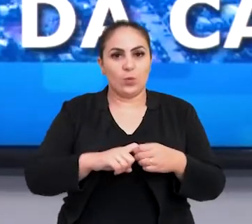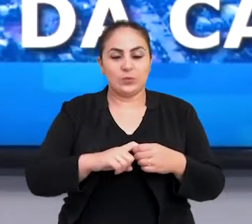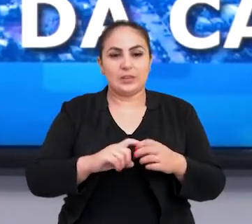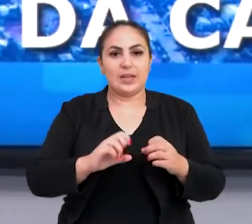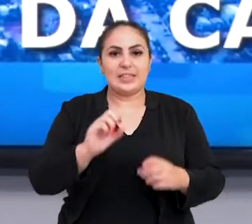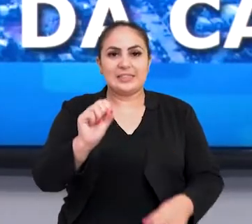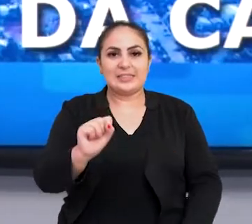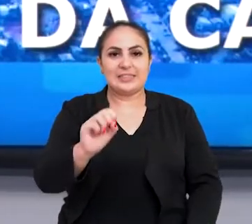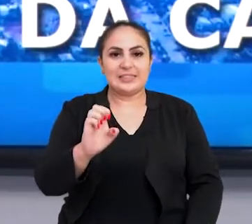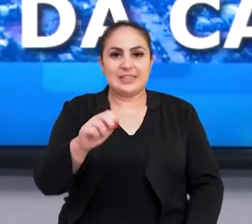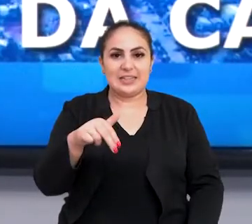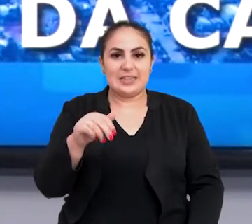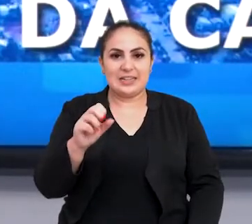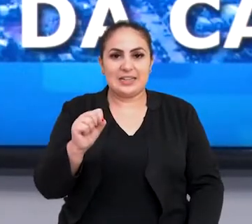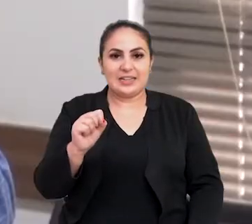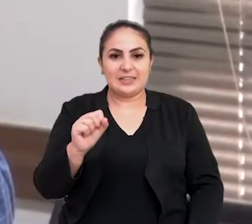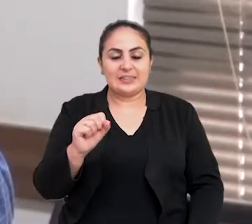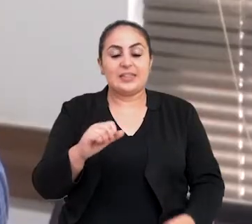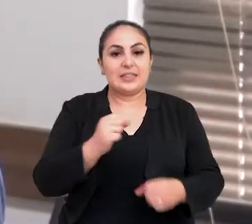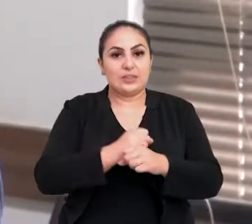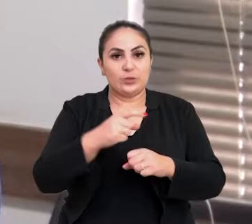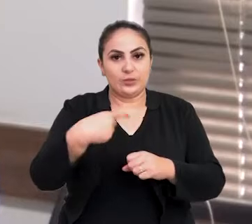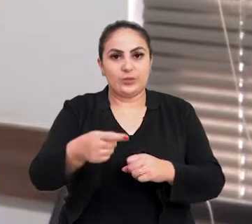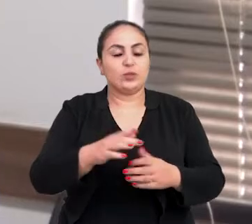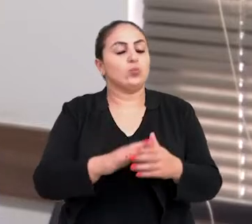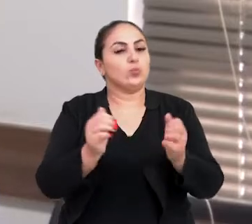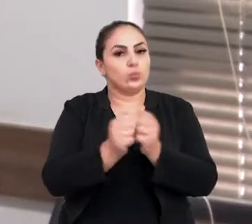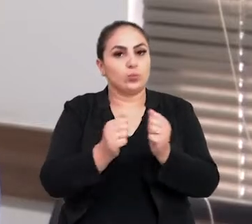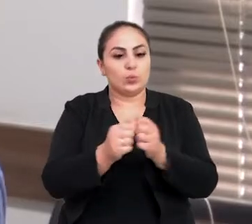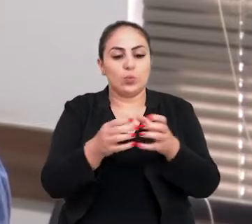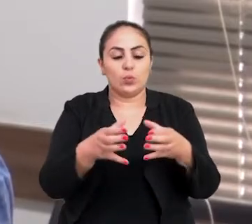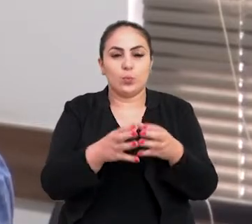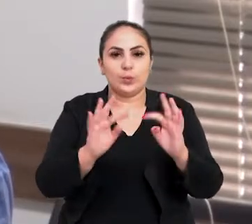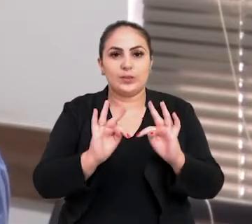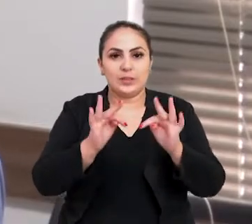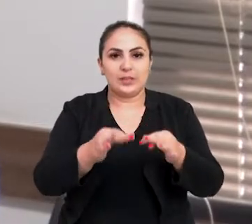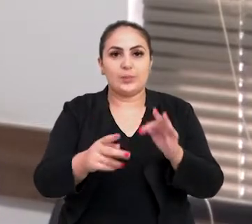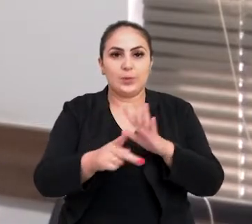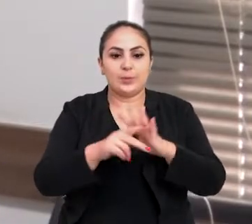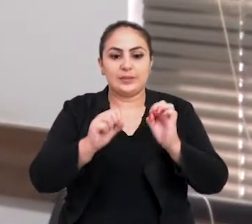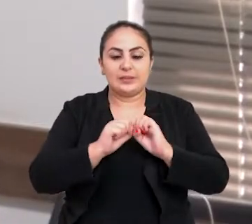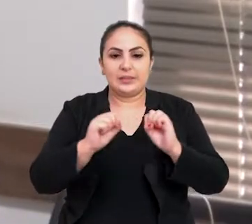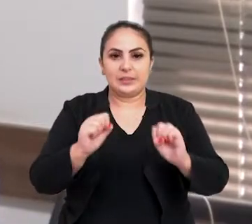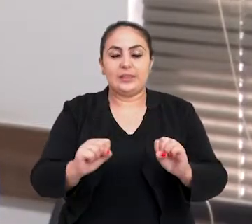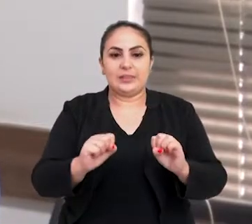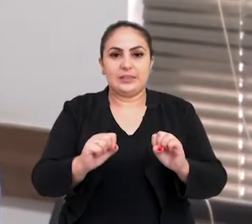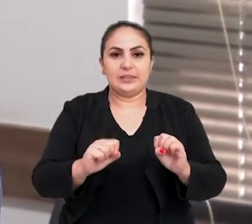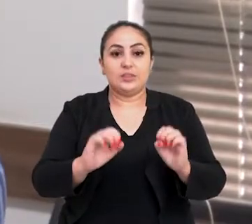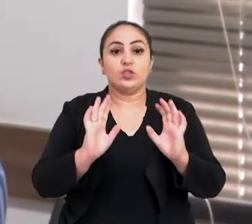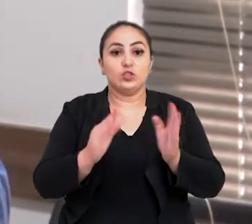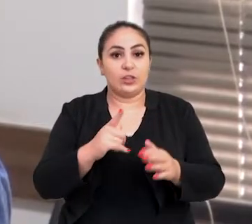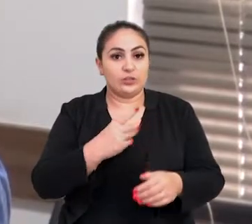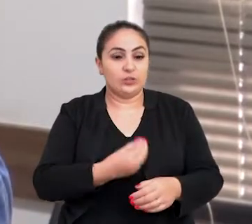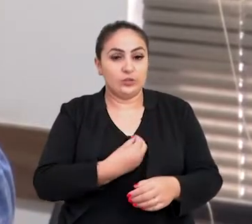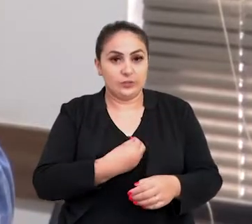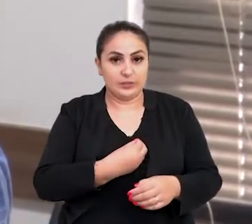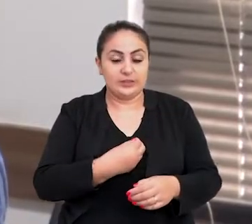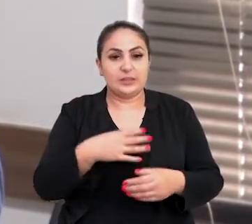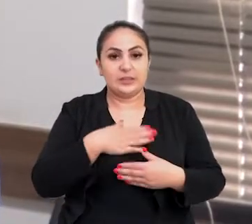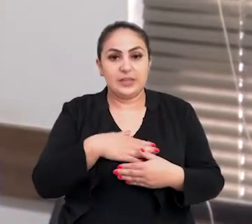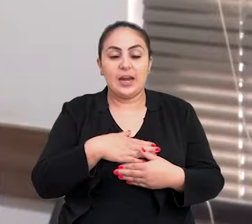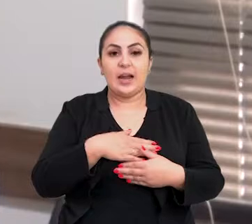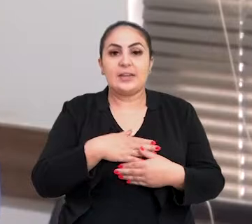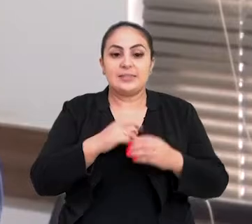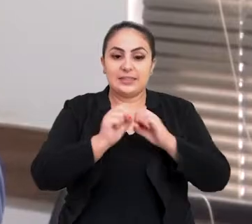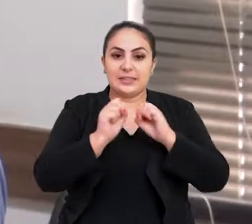retorna às Sencas no próximo ano. Para, junto com a equipe técnica daquela secretaria, onde eu já tive a satisfação de